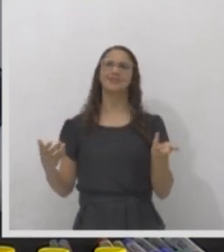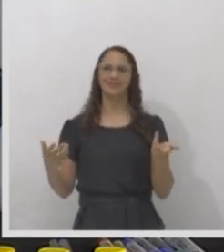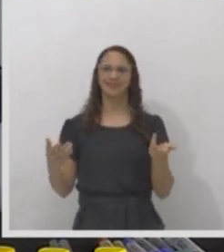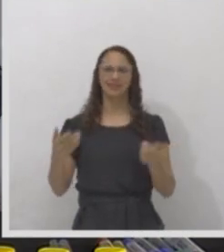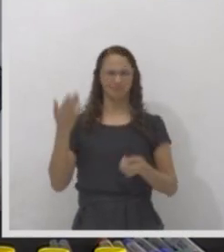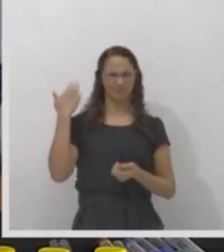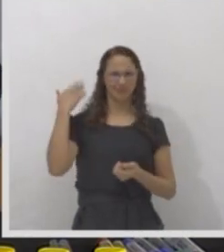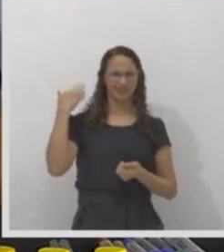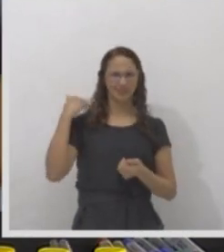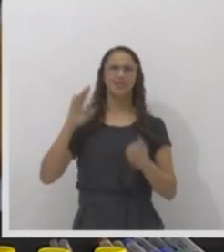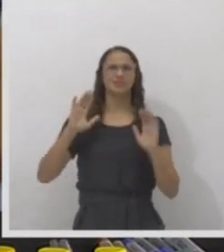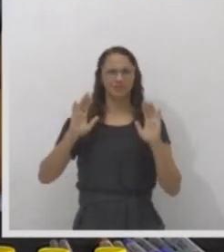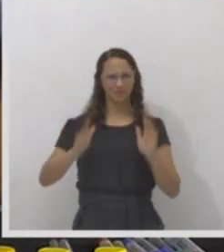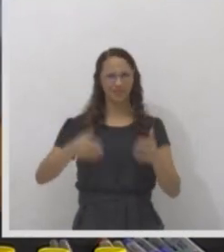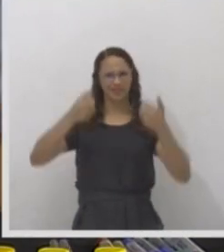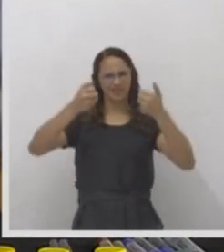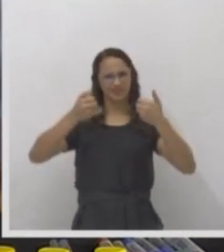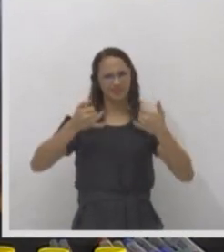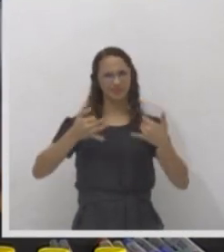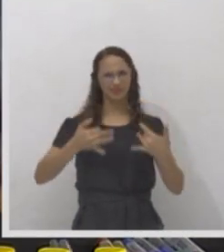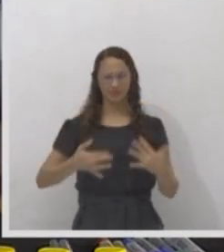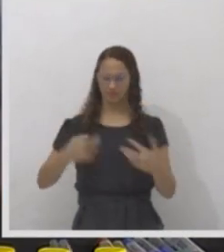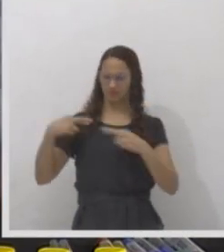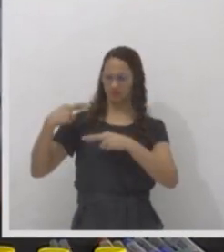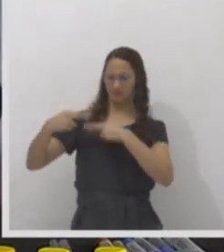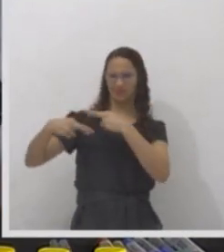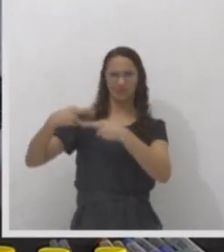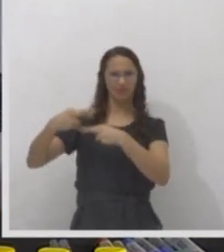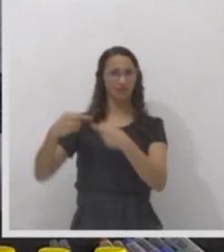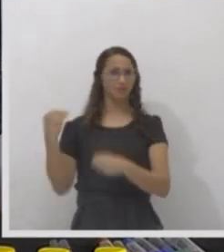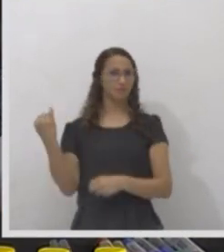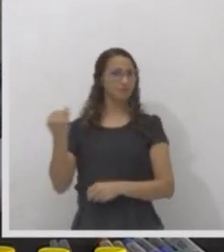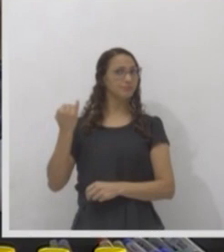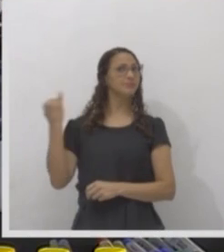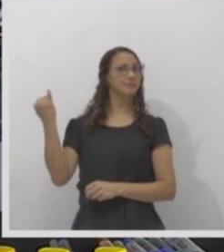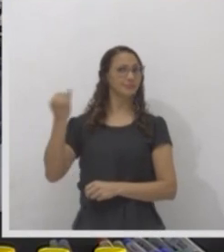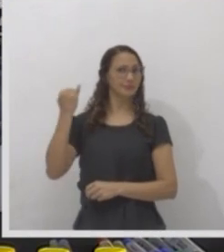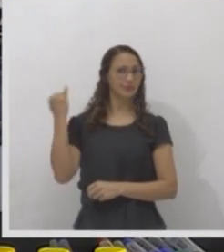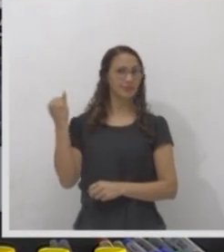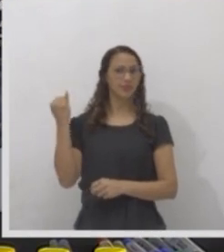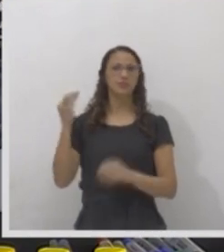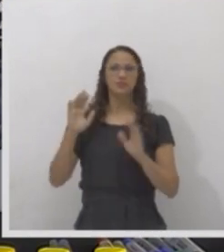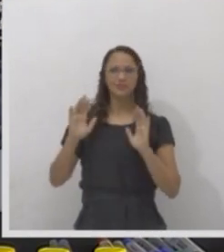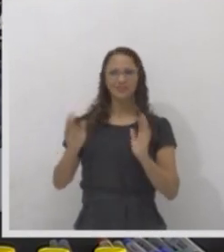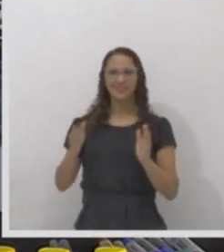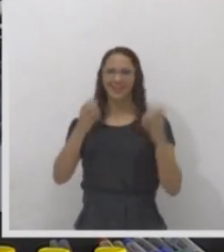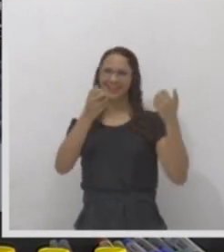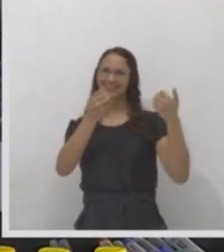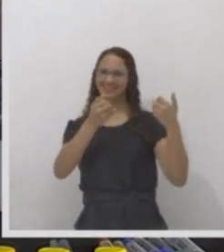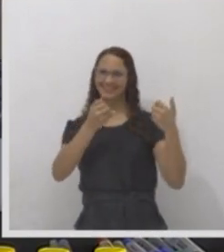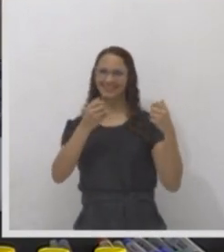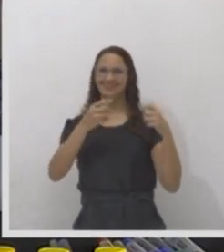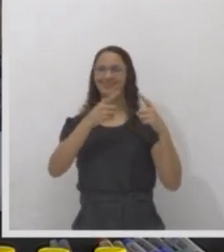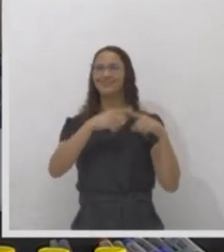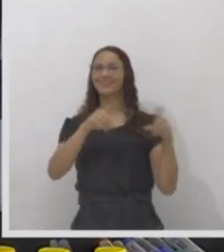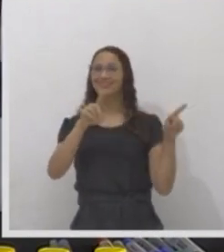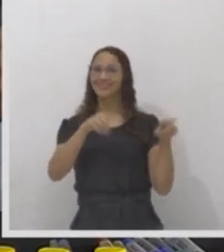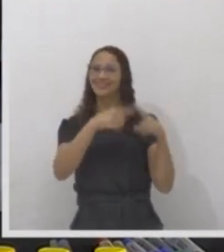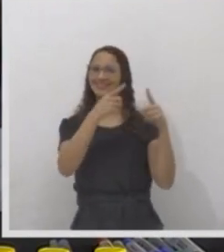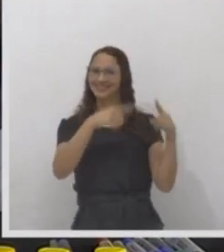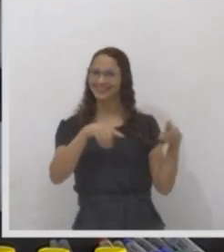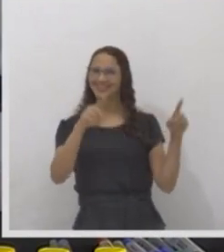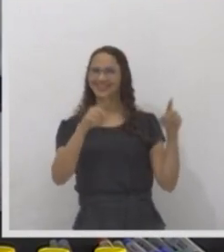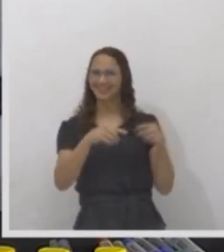um pouco sobre a reciclagem, né? Reciclar é importante, e aí eu toquei para vocês o carimbó do latão, né? Que ensina a